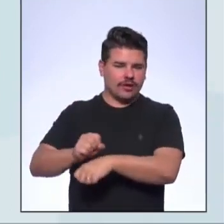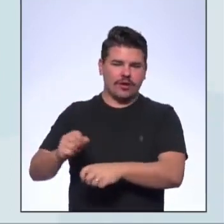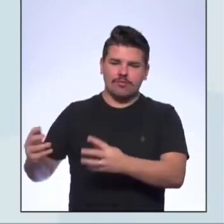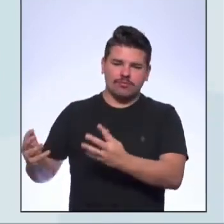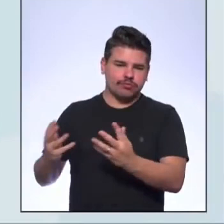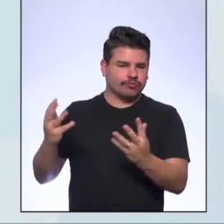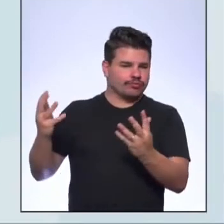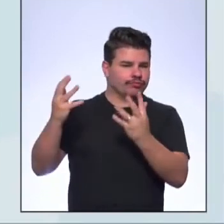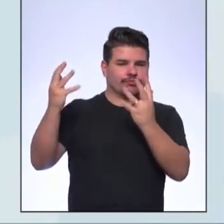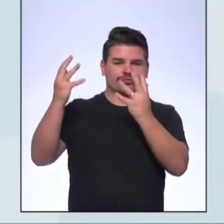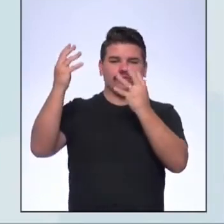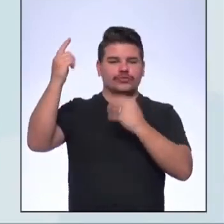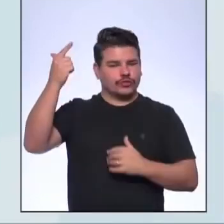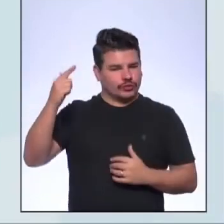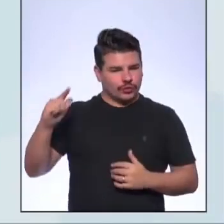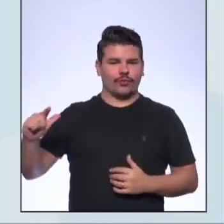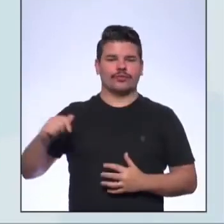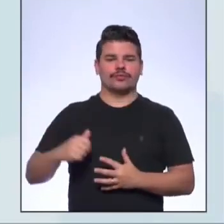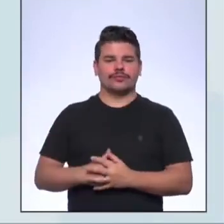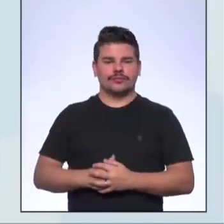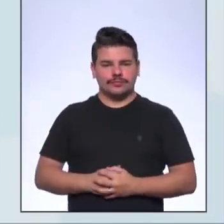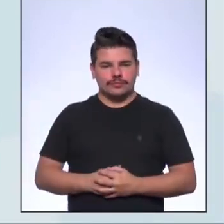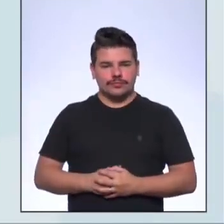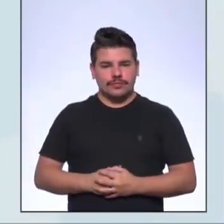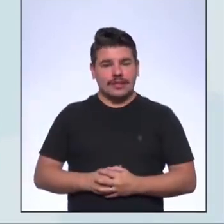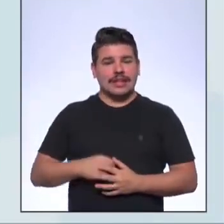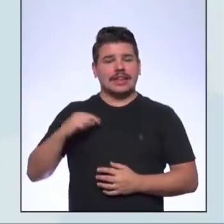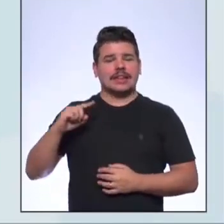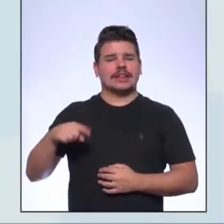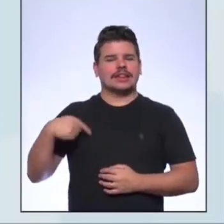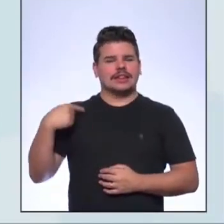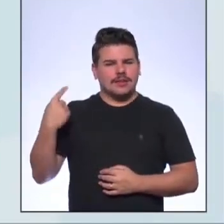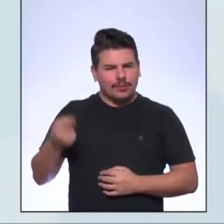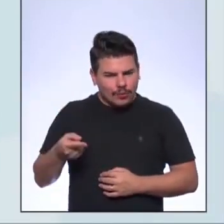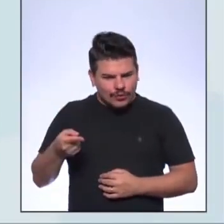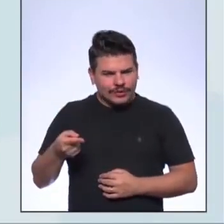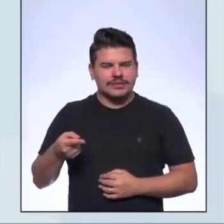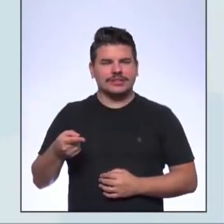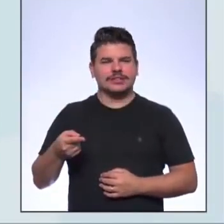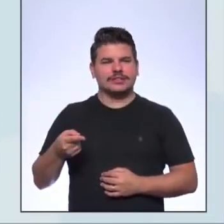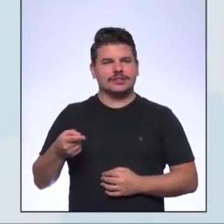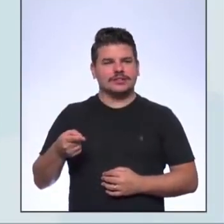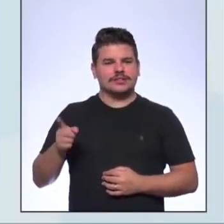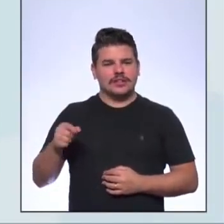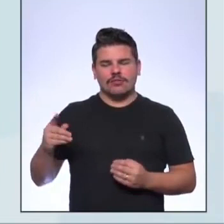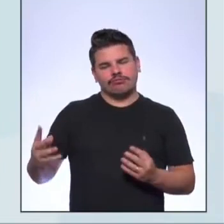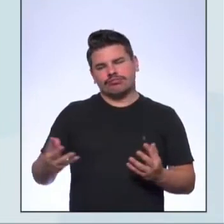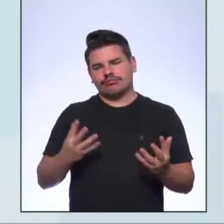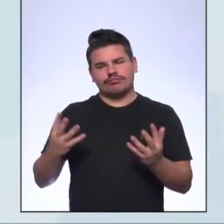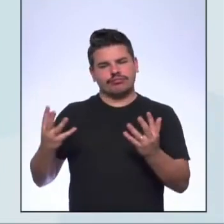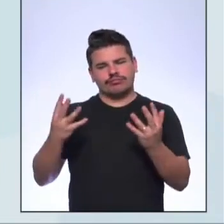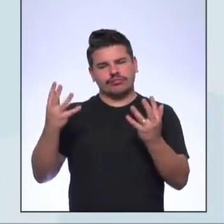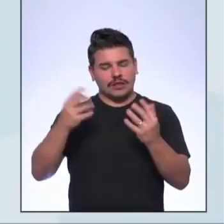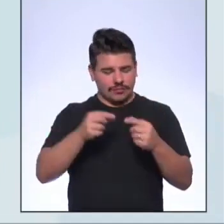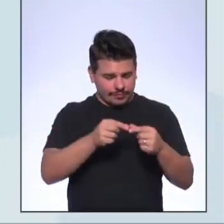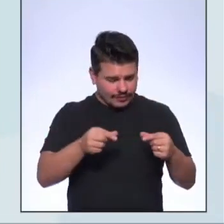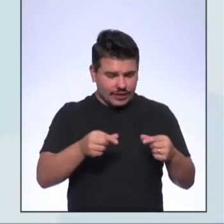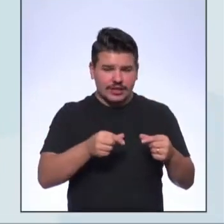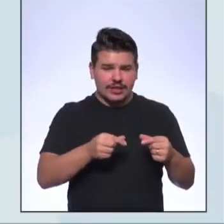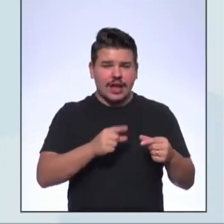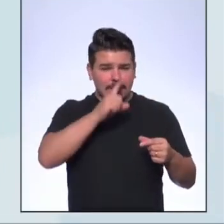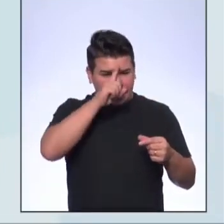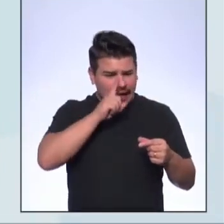por autofecundação. E aí, quando essas plantas estavam na época certa,